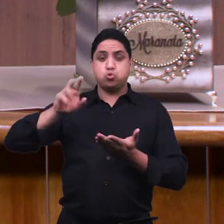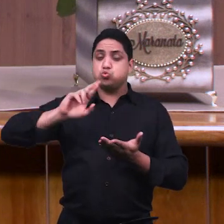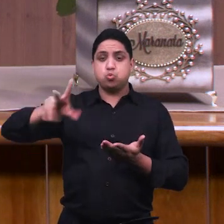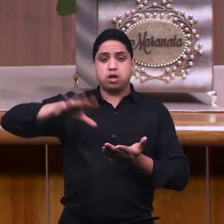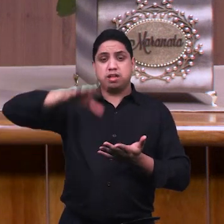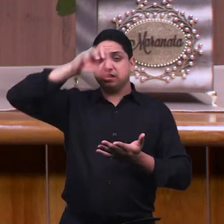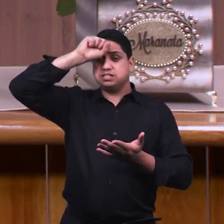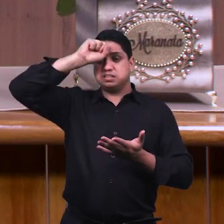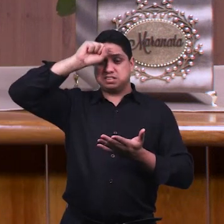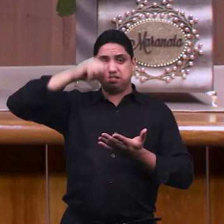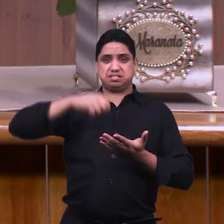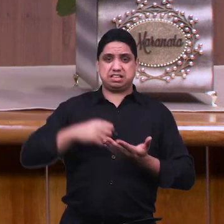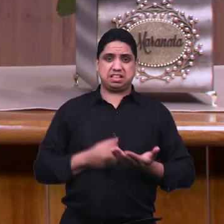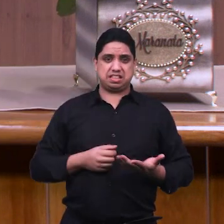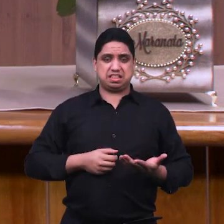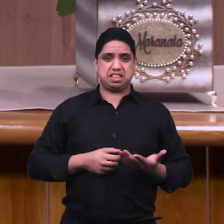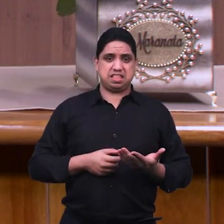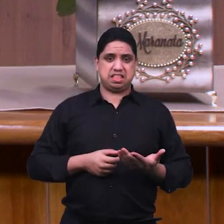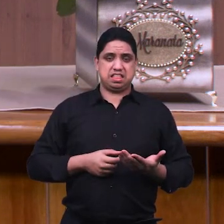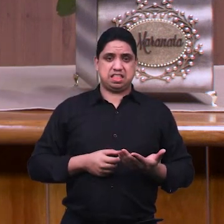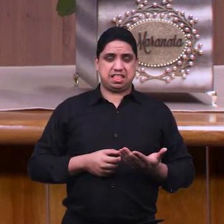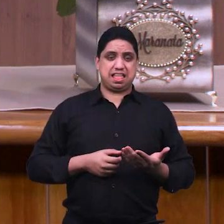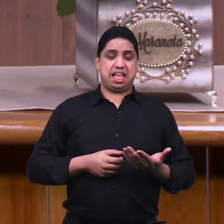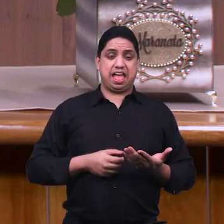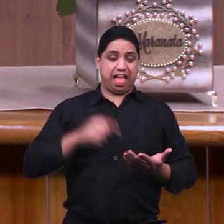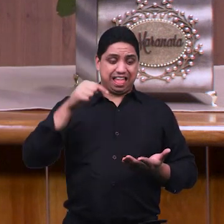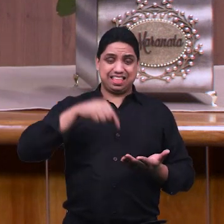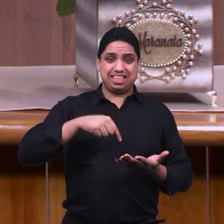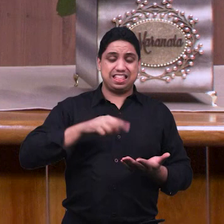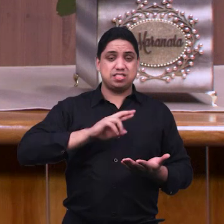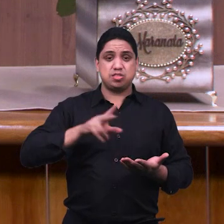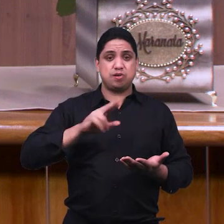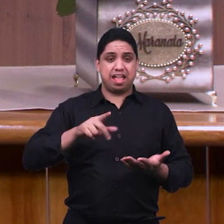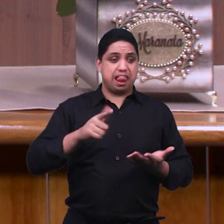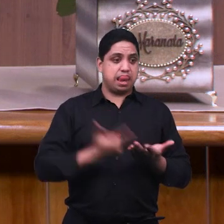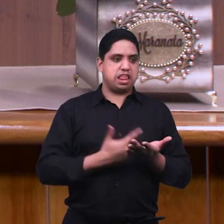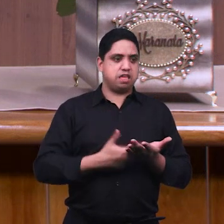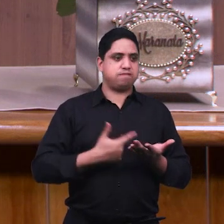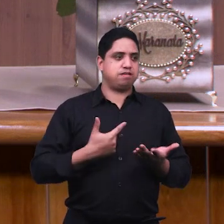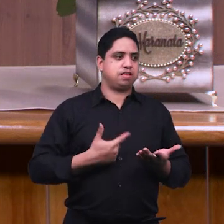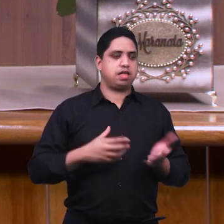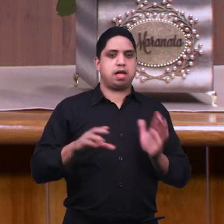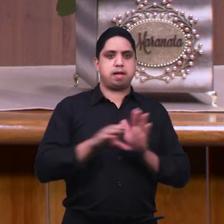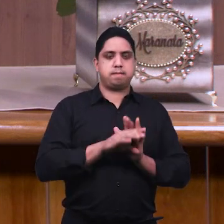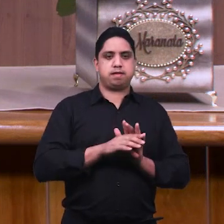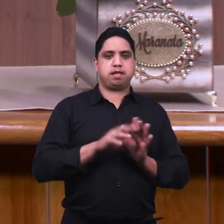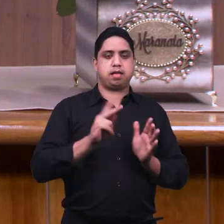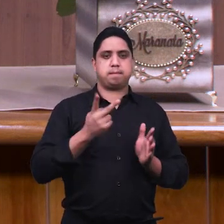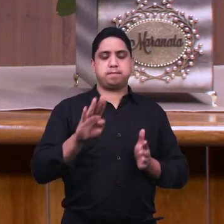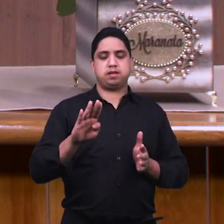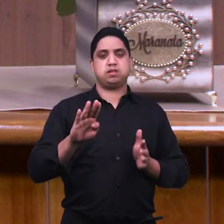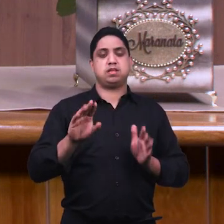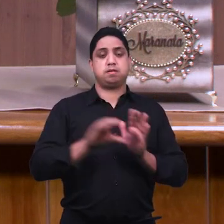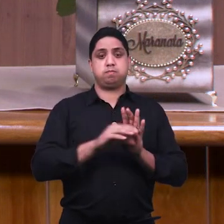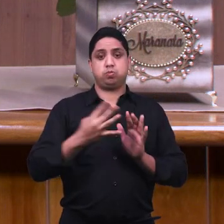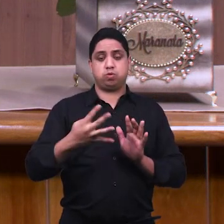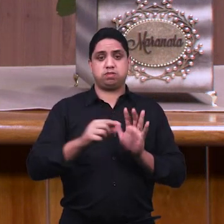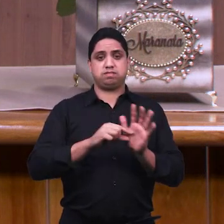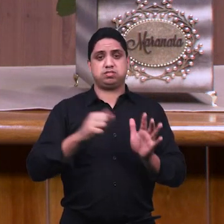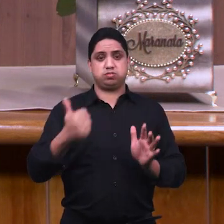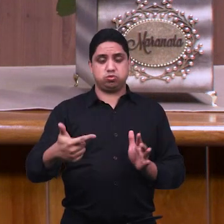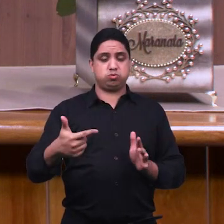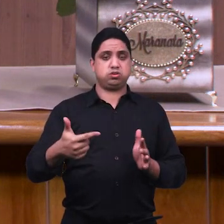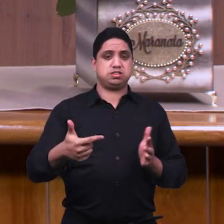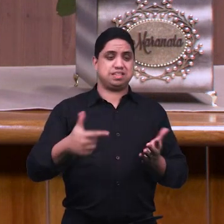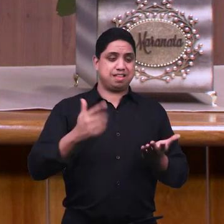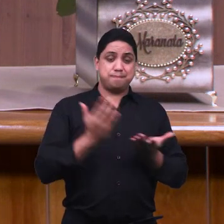misticismo, não é bibliomancia. Bibliomancia é consultar qualquer livro. Aqui é Hebreus 4:12. A palavra de Deus é viva